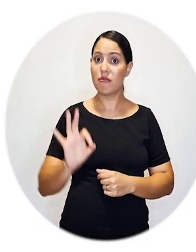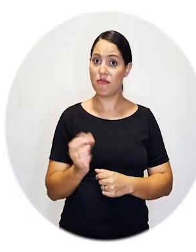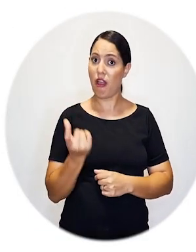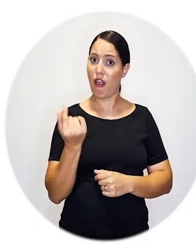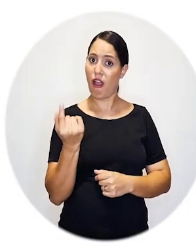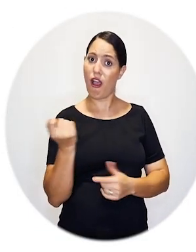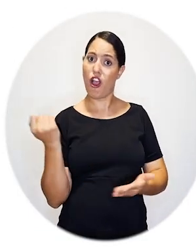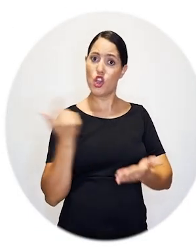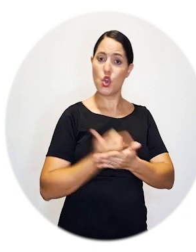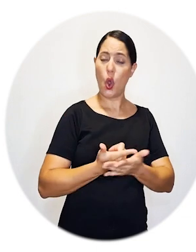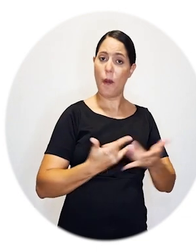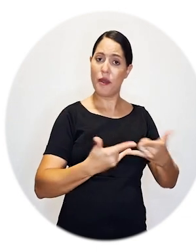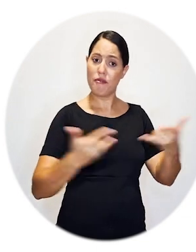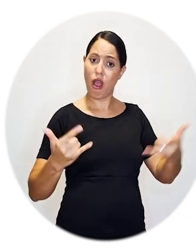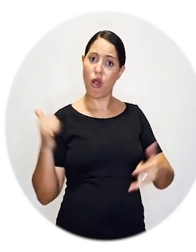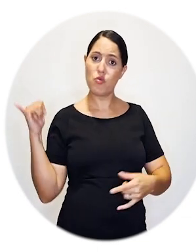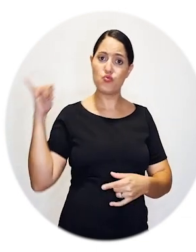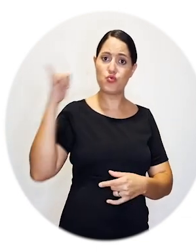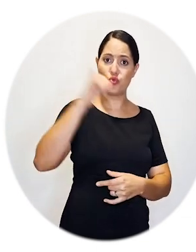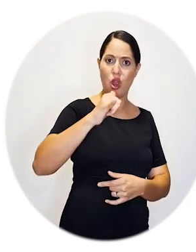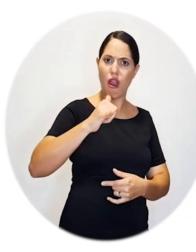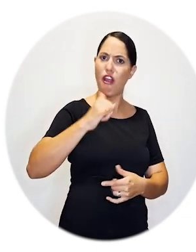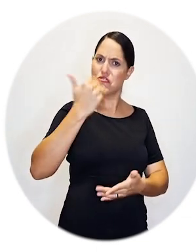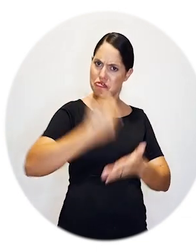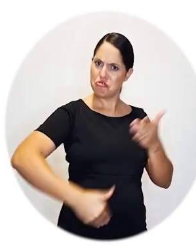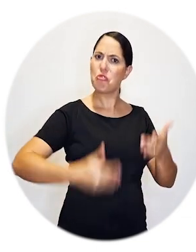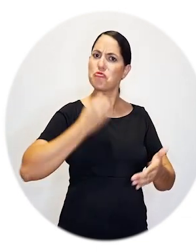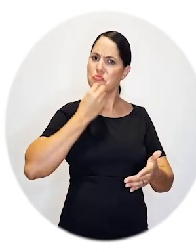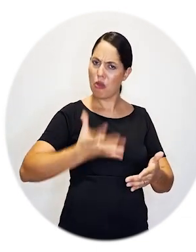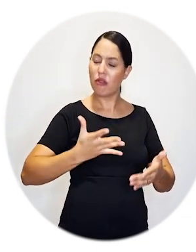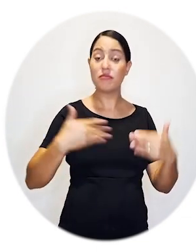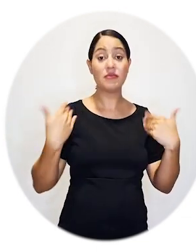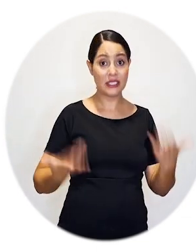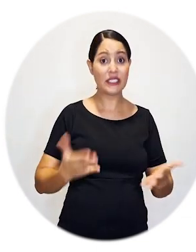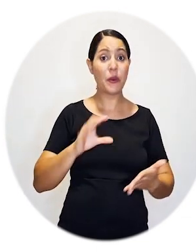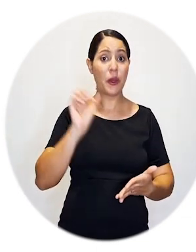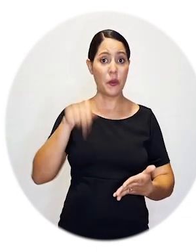proporcionar tarifas e condições especiais para a compra de passagens aéreas por